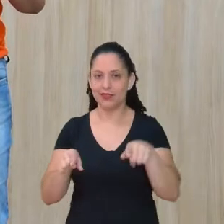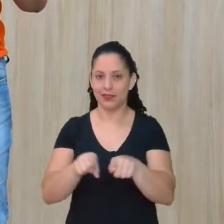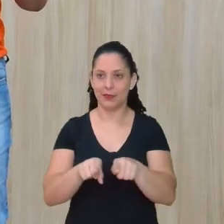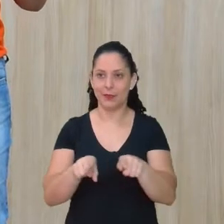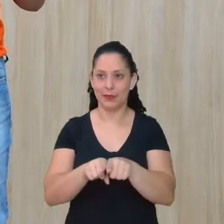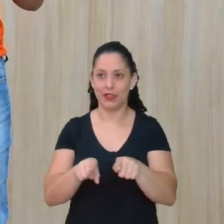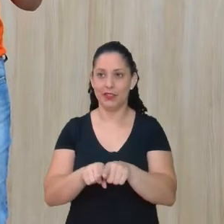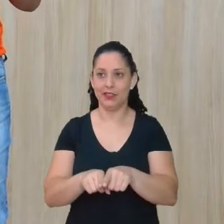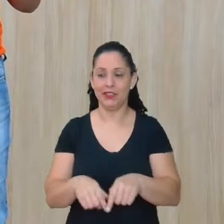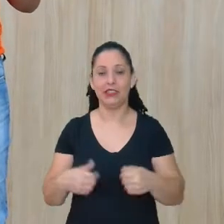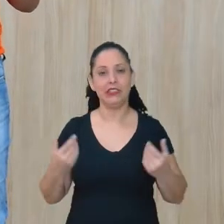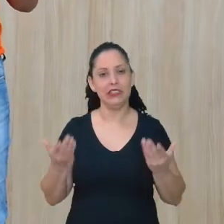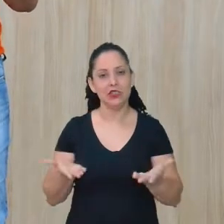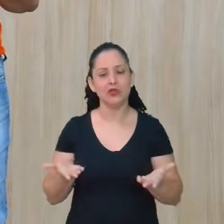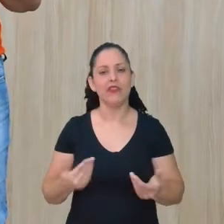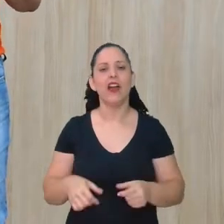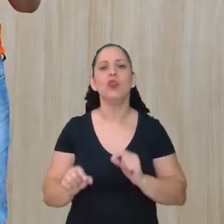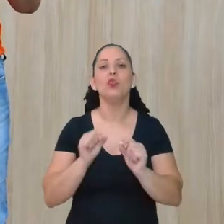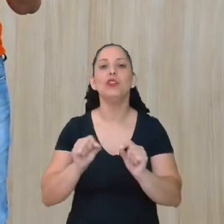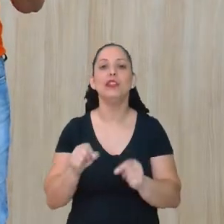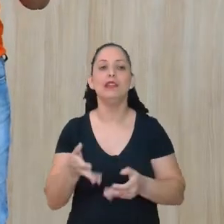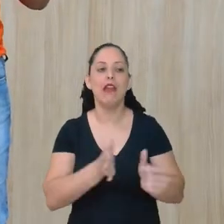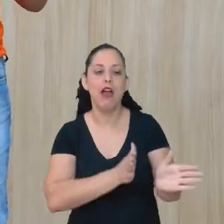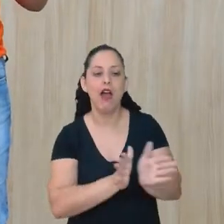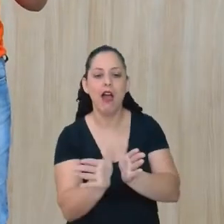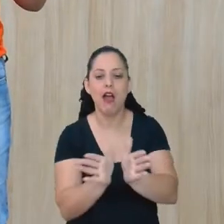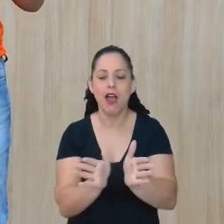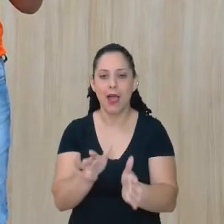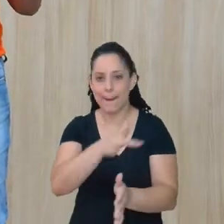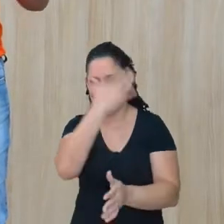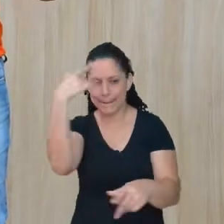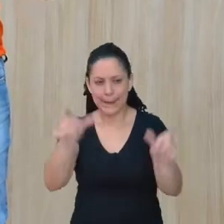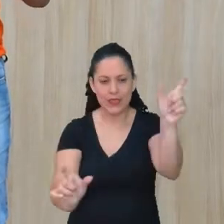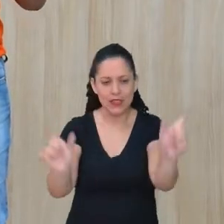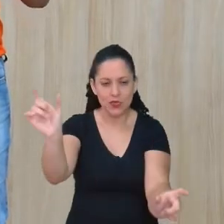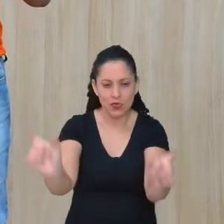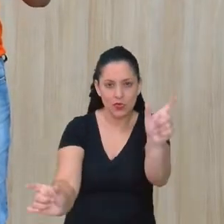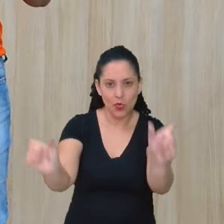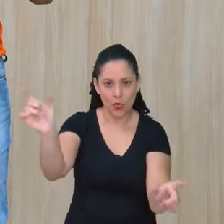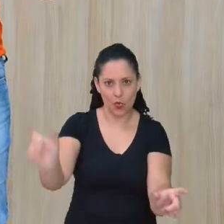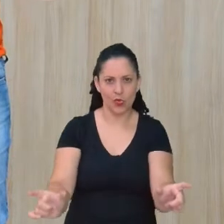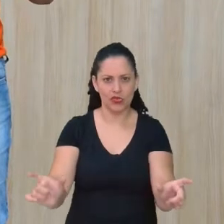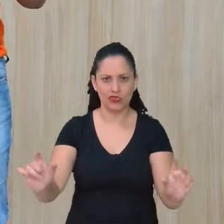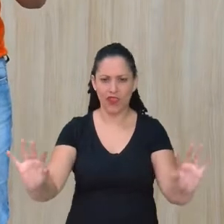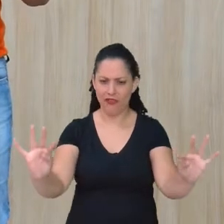contemporâneo, porque ele vai permitir ao público a